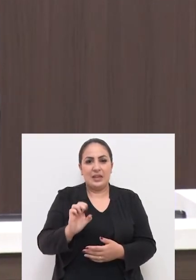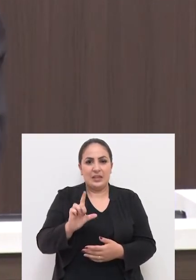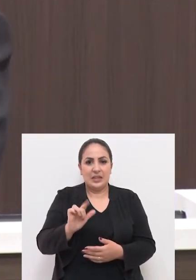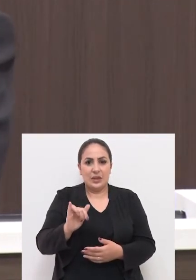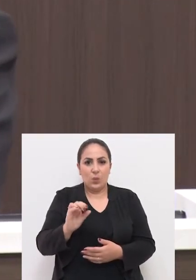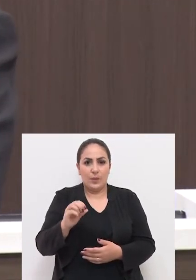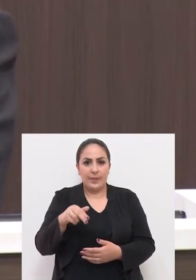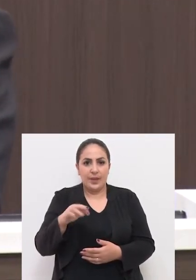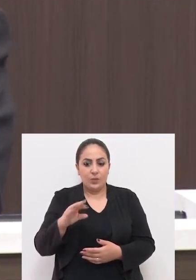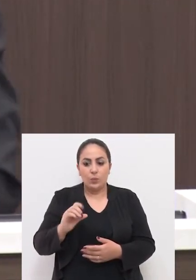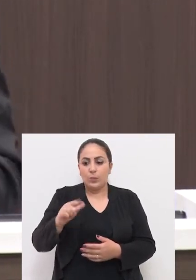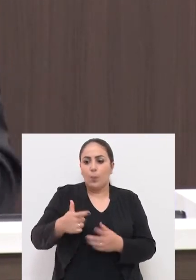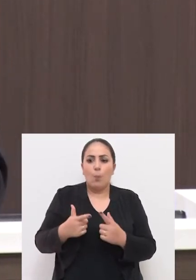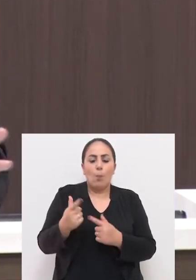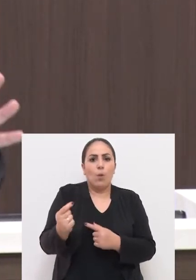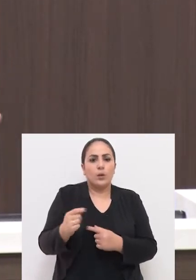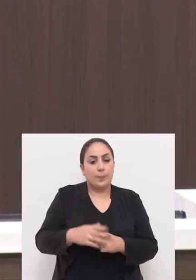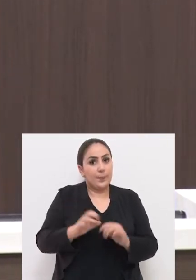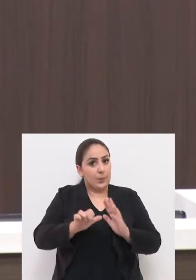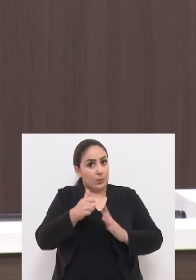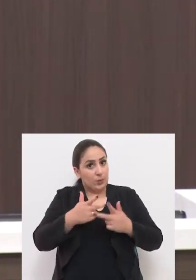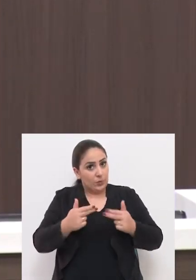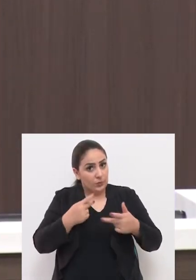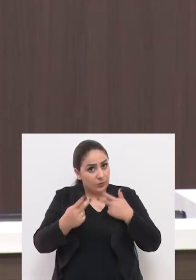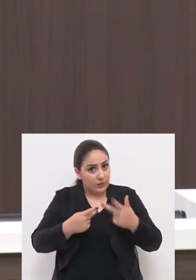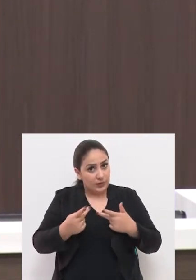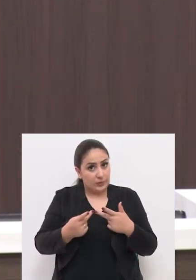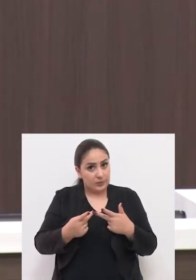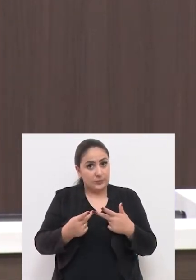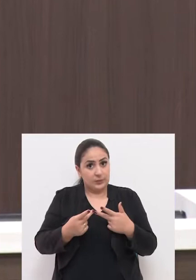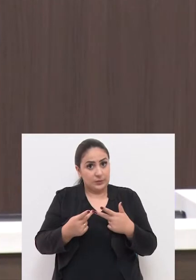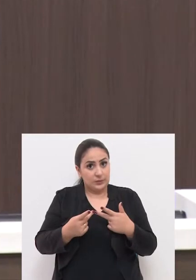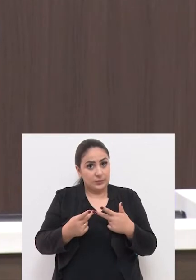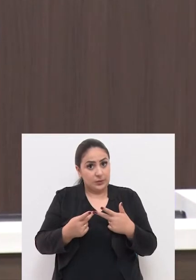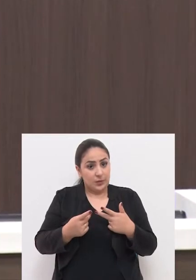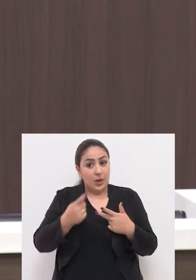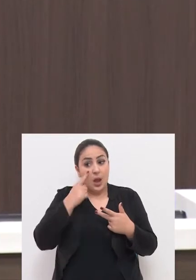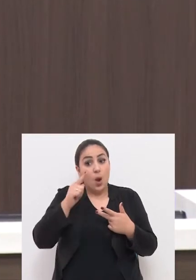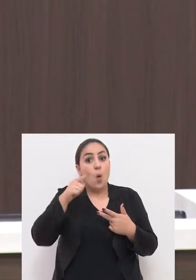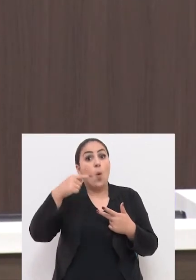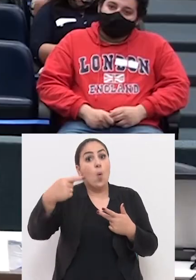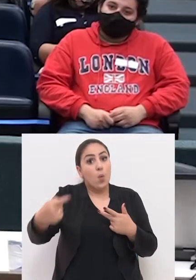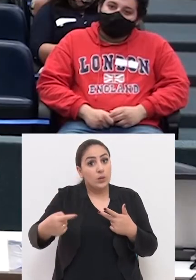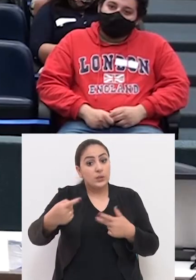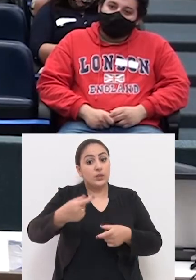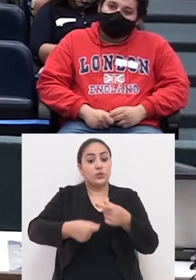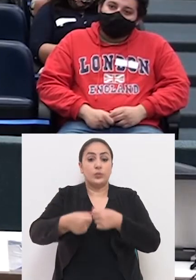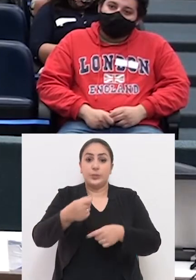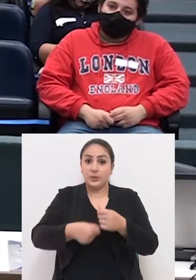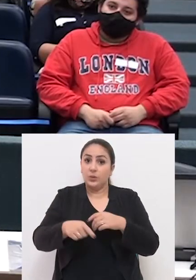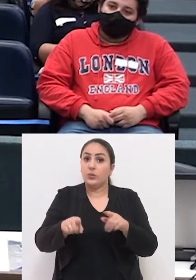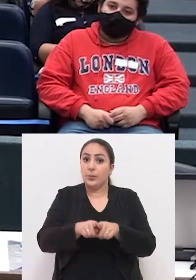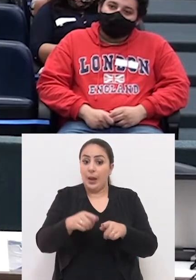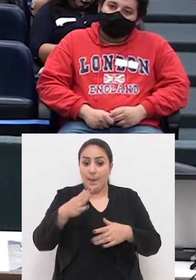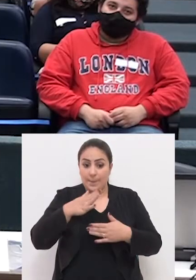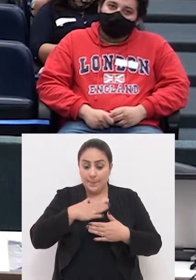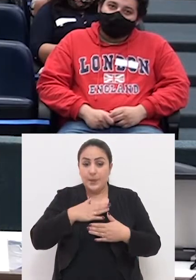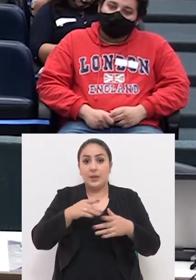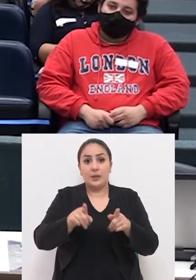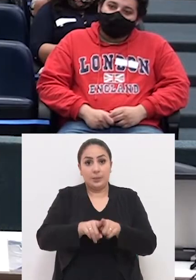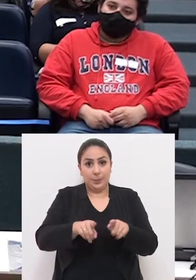com vocês e vão embora. Primeiro que eu falei, Balsa, que outras